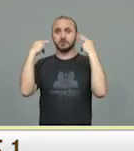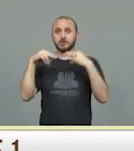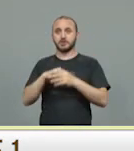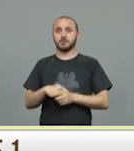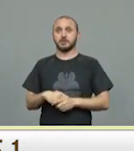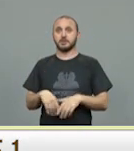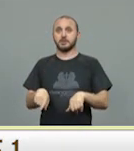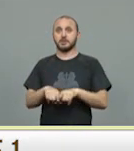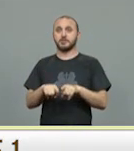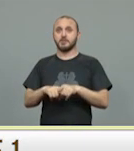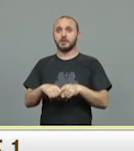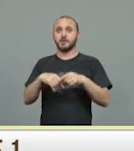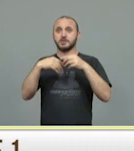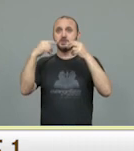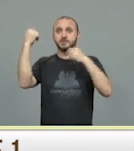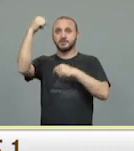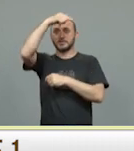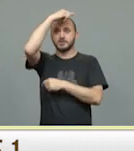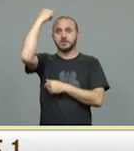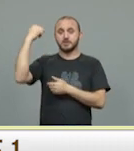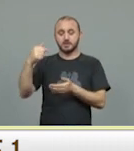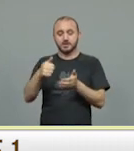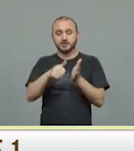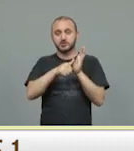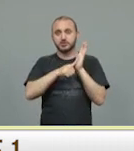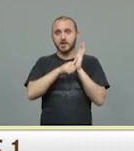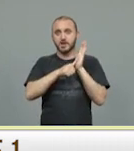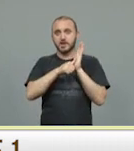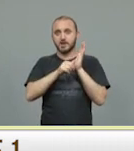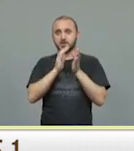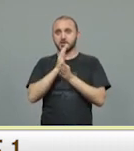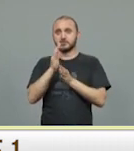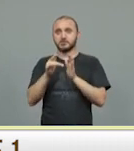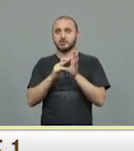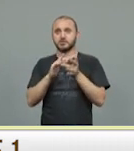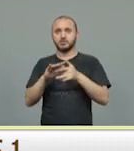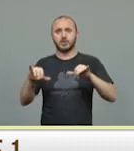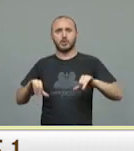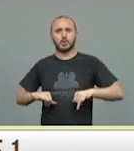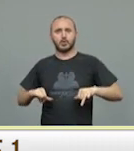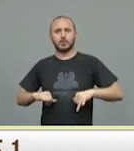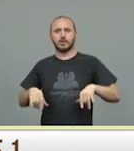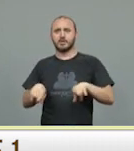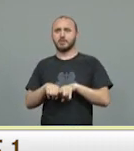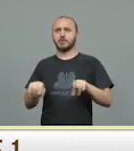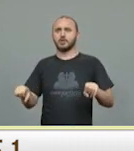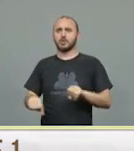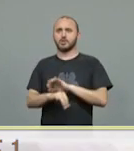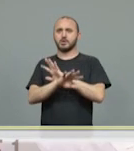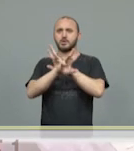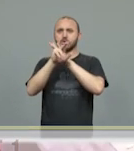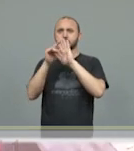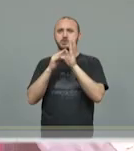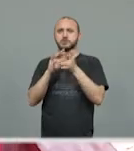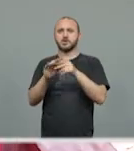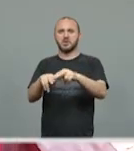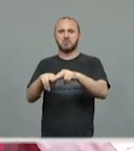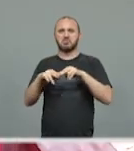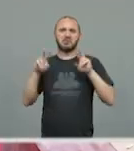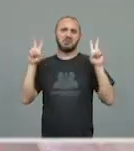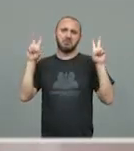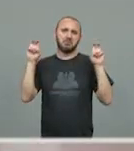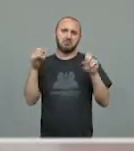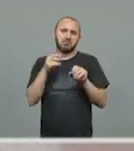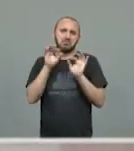santas chagas de Jesus, nas chagas dolorosas e gloriosas. Não é por acaso que eu estou com essa